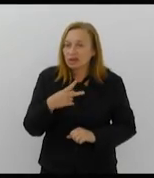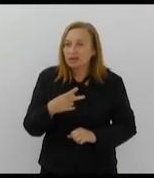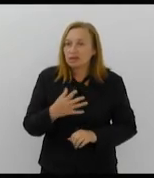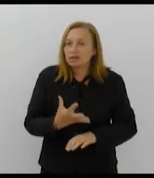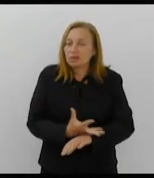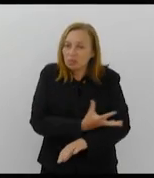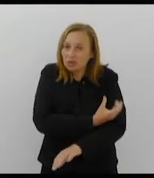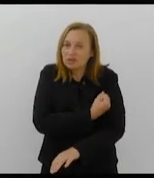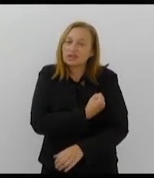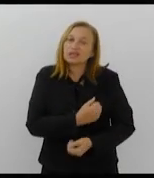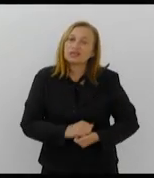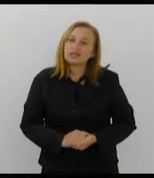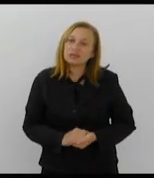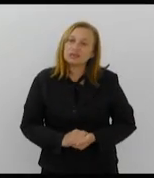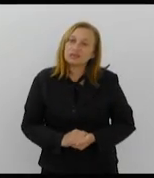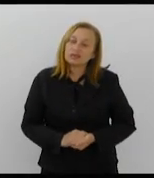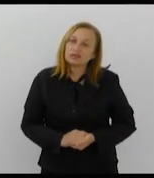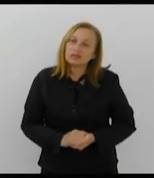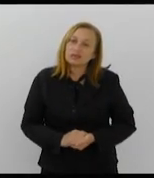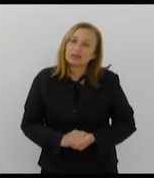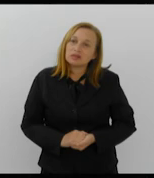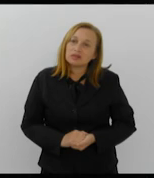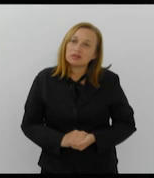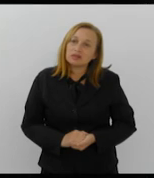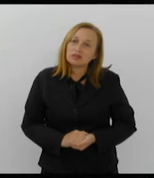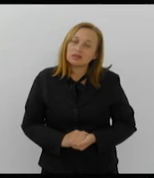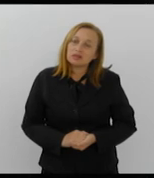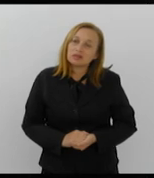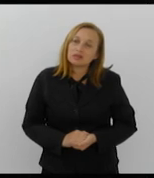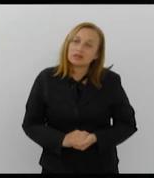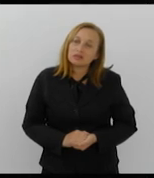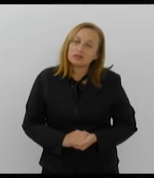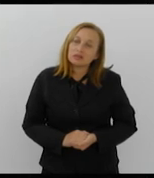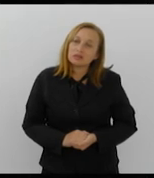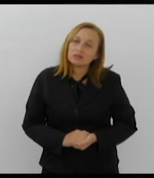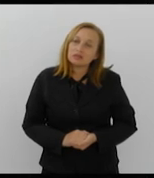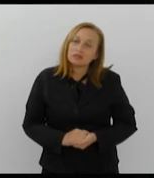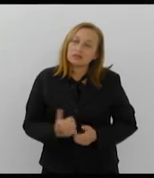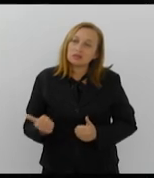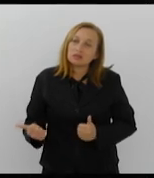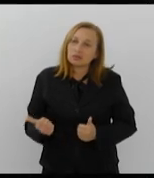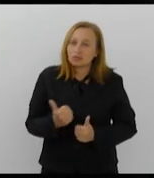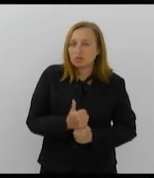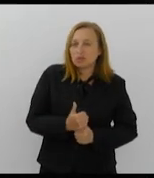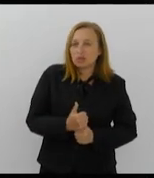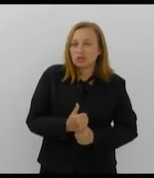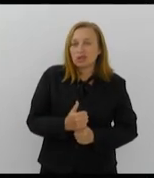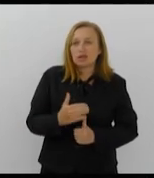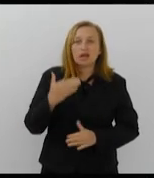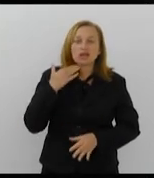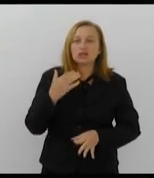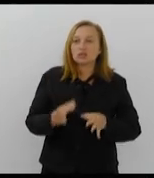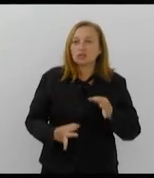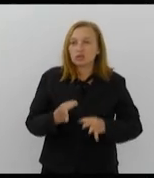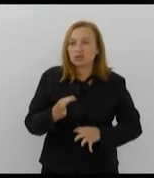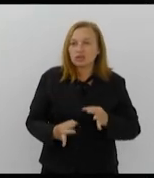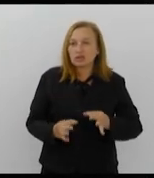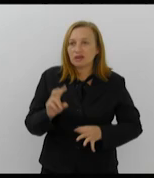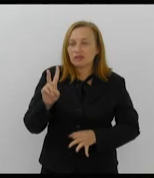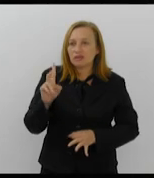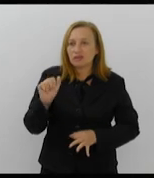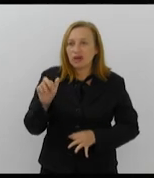muito quando fui, durante um pequeno tempo, substituindo a juíza, juiz da Vara da